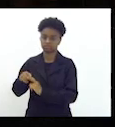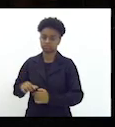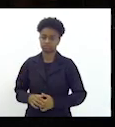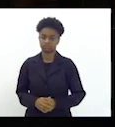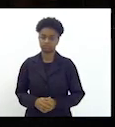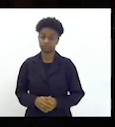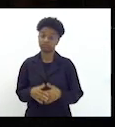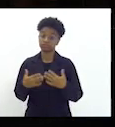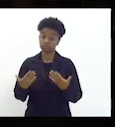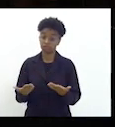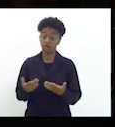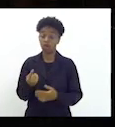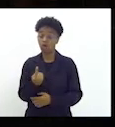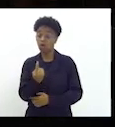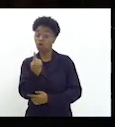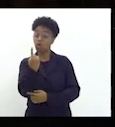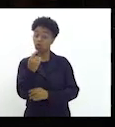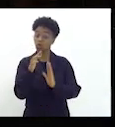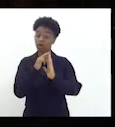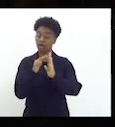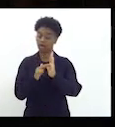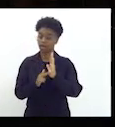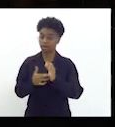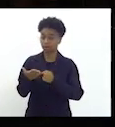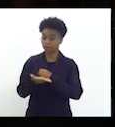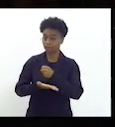e um das regras básicas